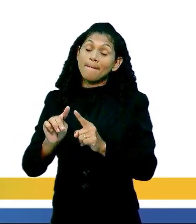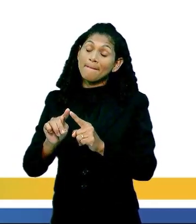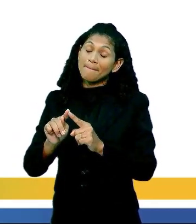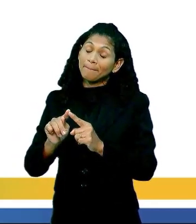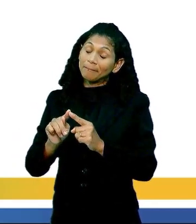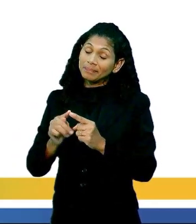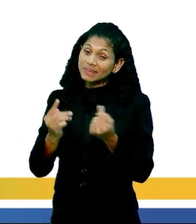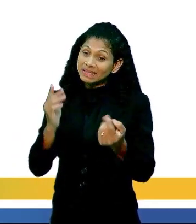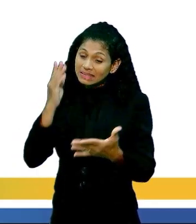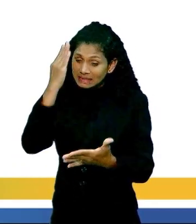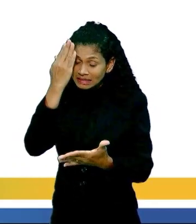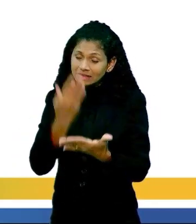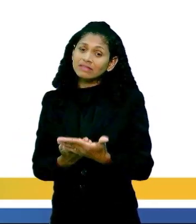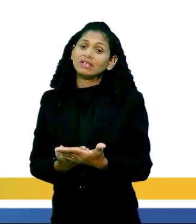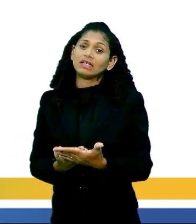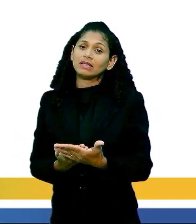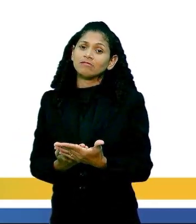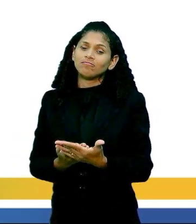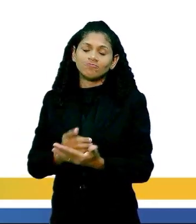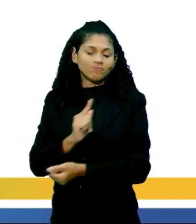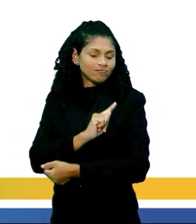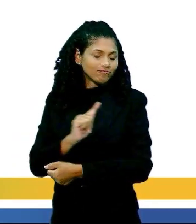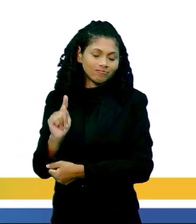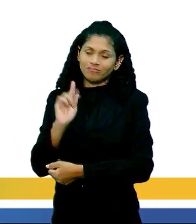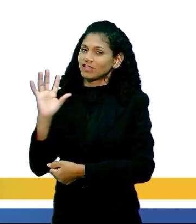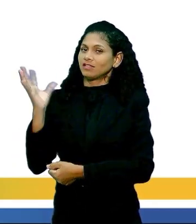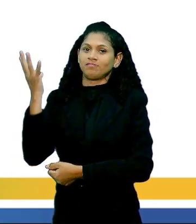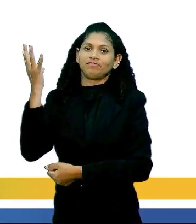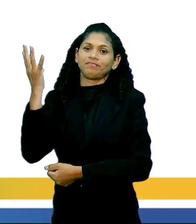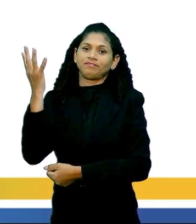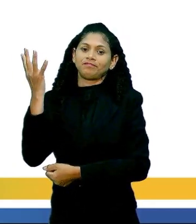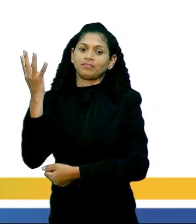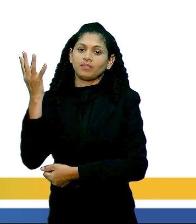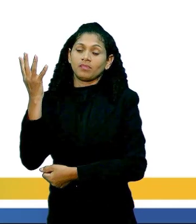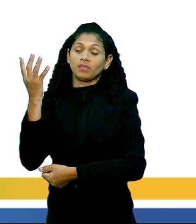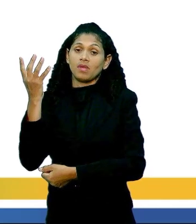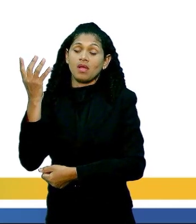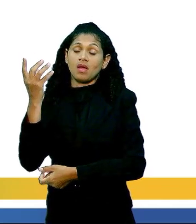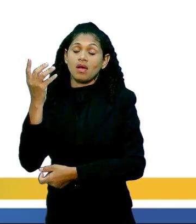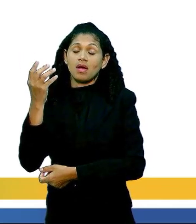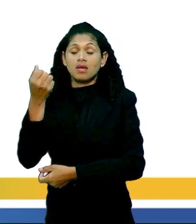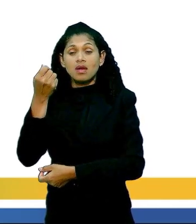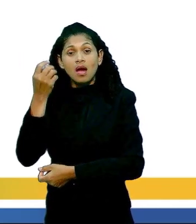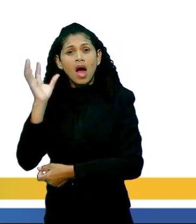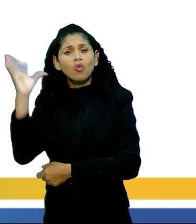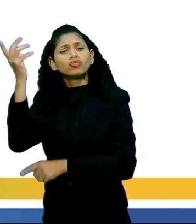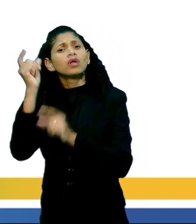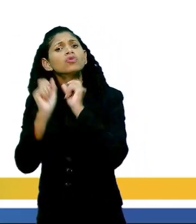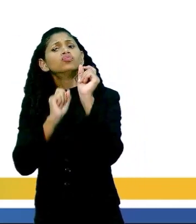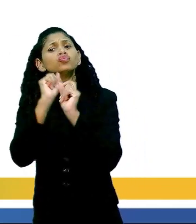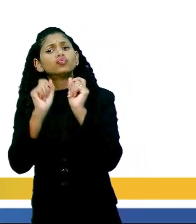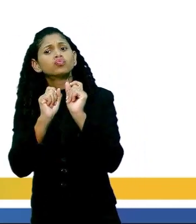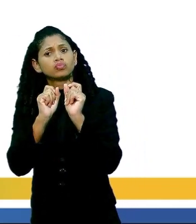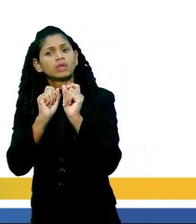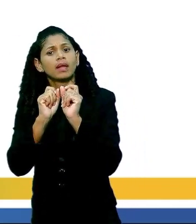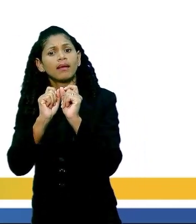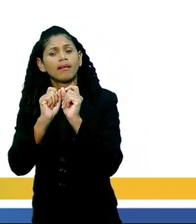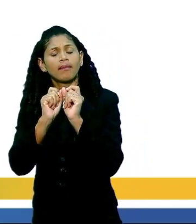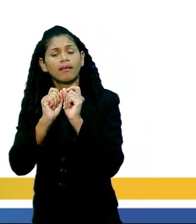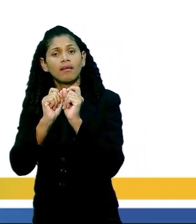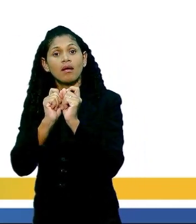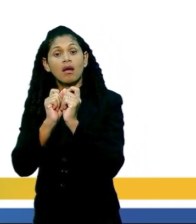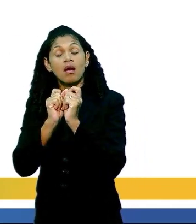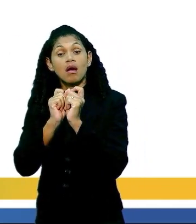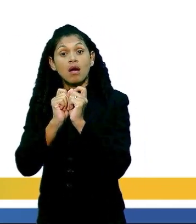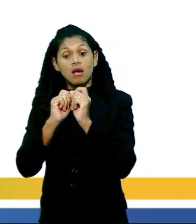Aí existe, então, uma outra curva de crescimento. É a curva de crescimento S. É o crescimento real.